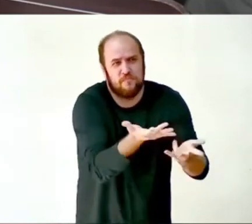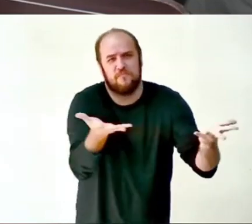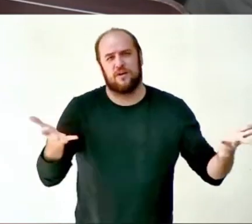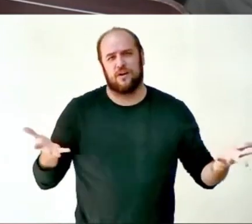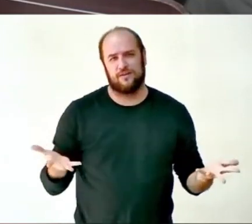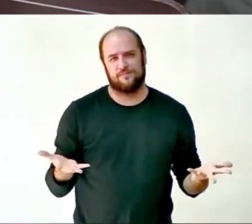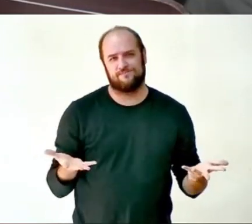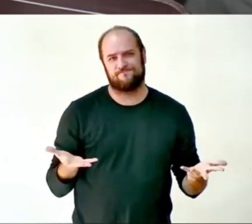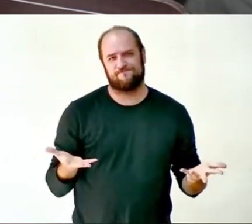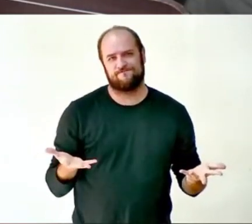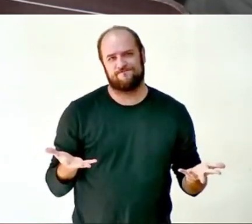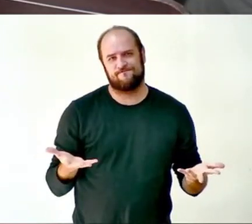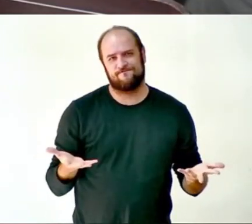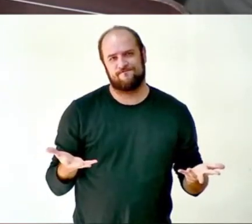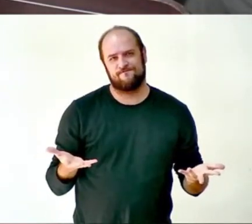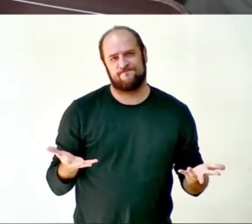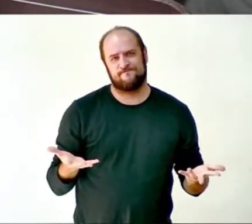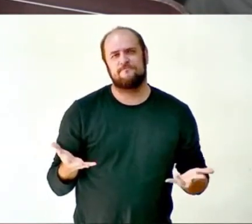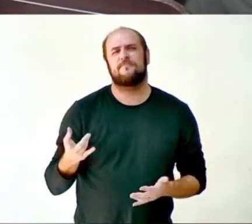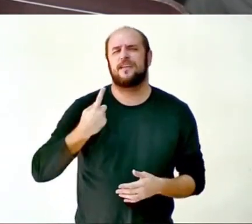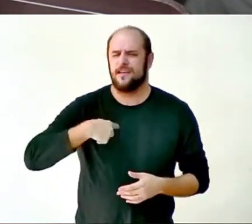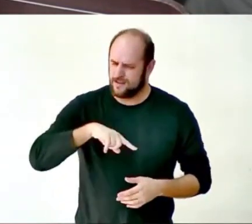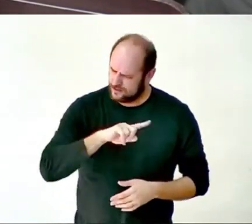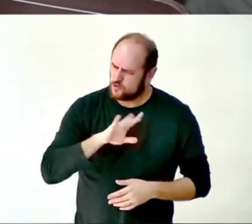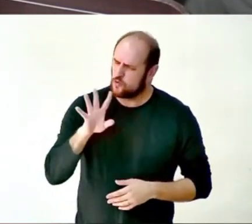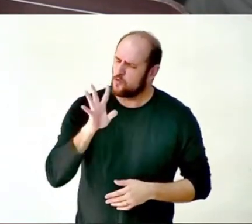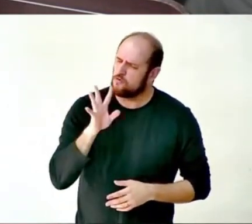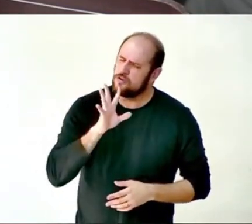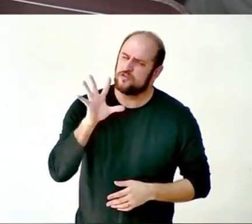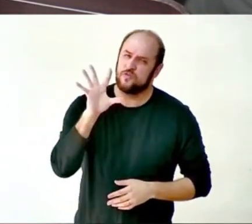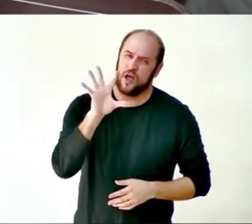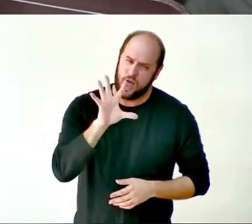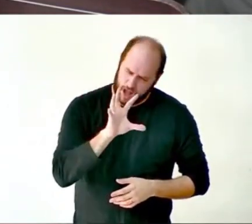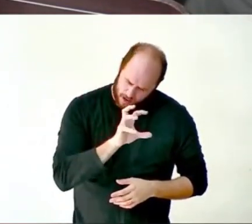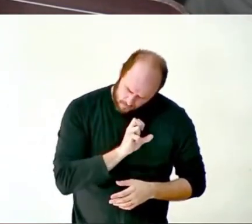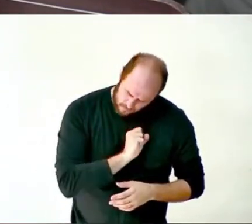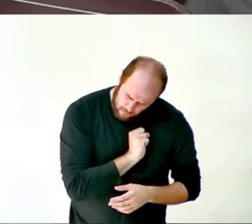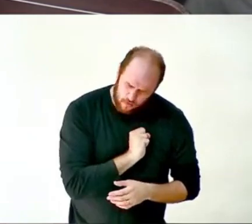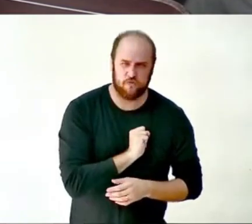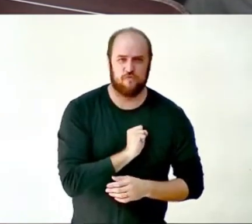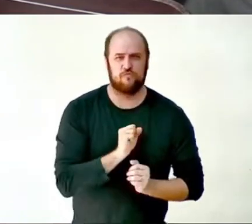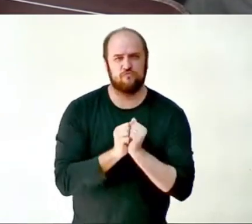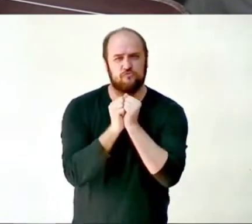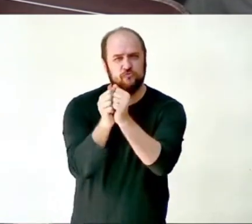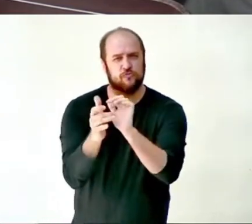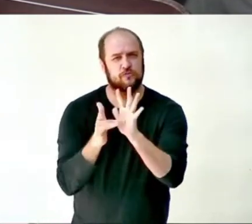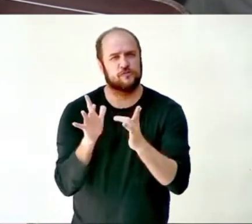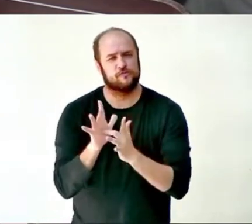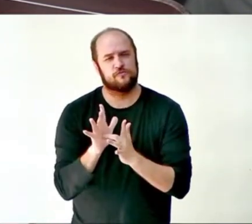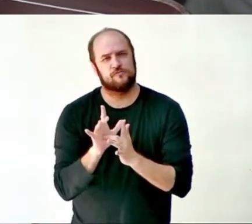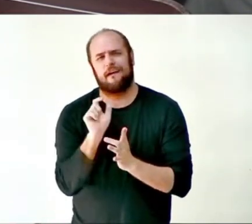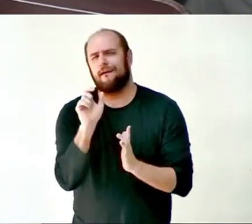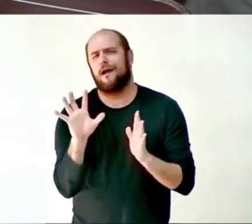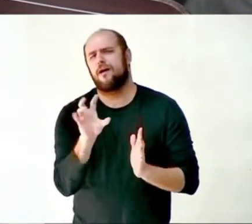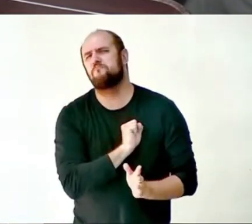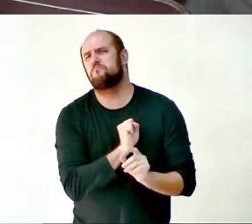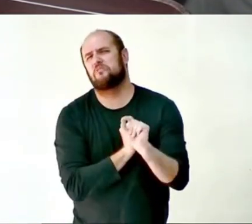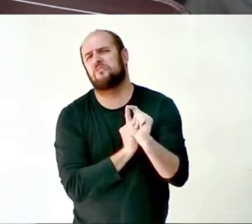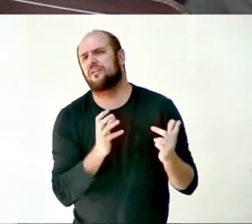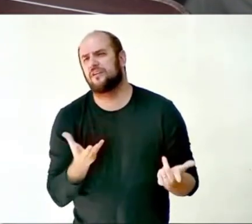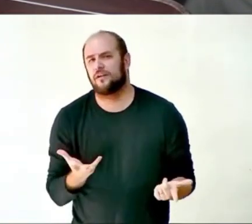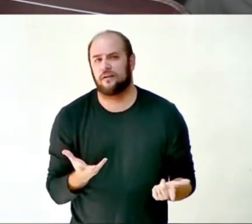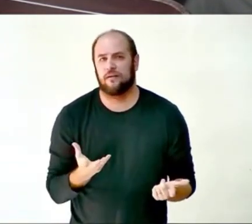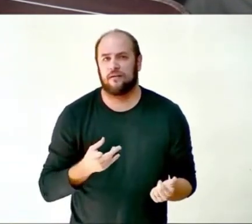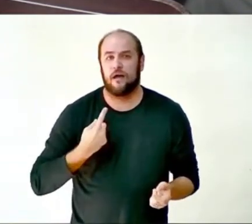a igreja deve conhecer o amor. Que amor é esse? Olha, a palavra de Deus diz que nós devemos